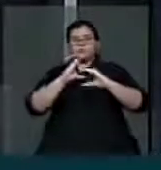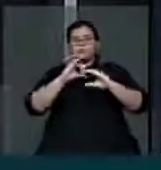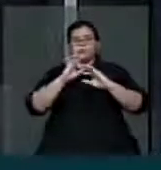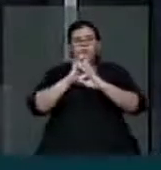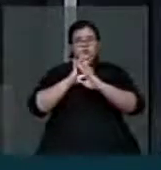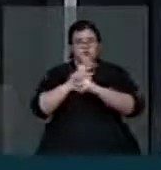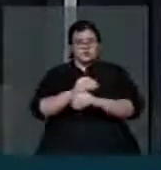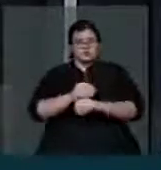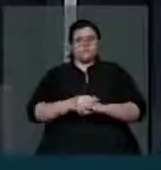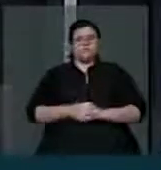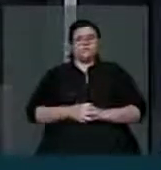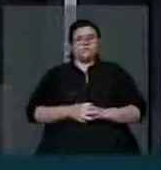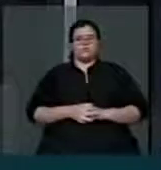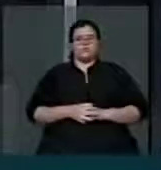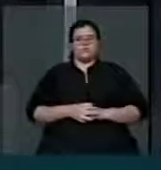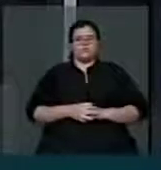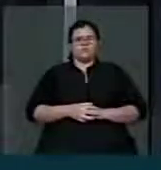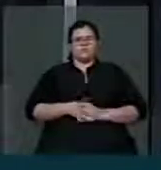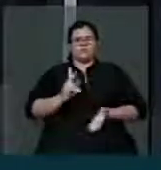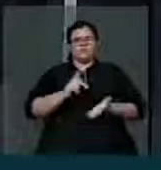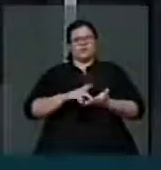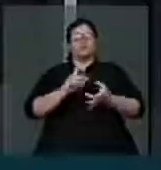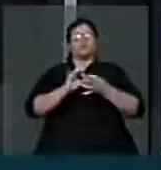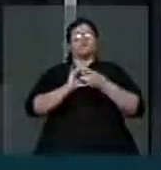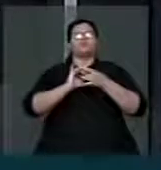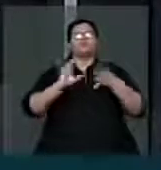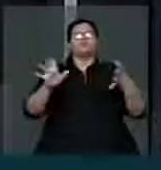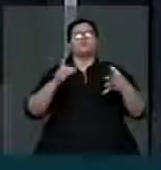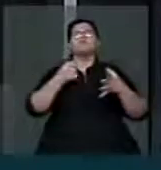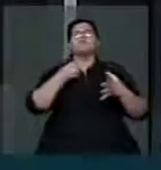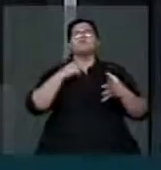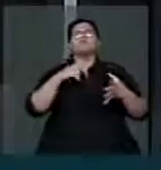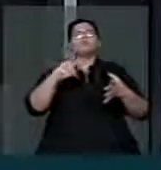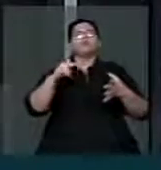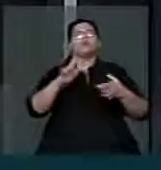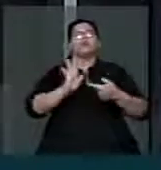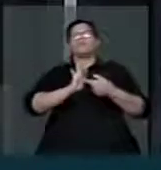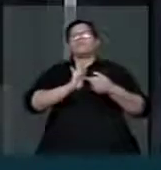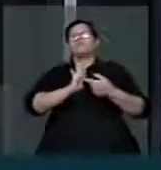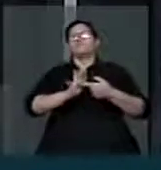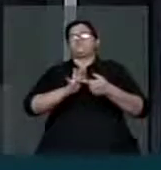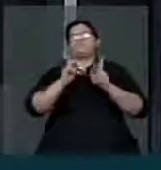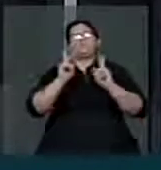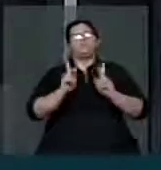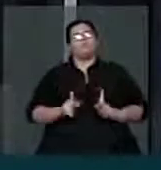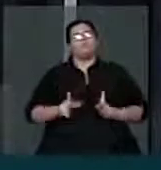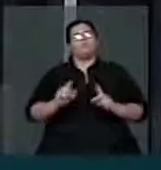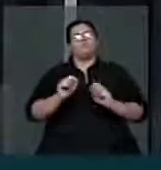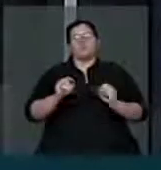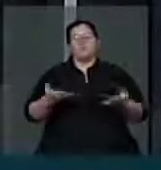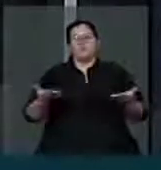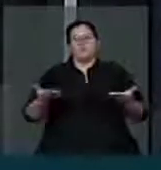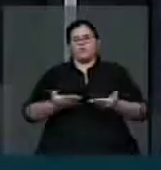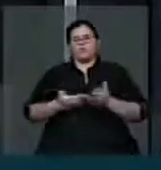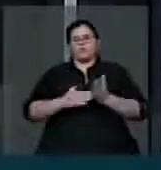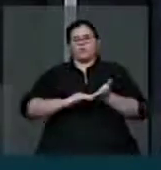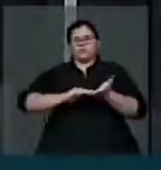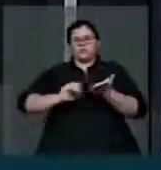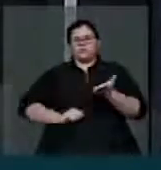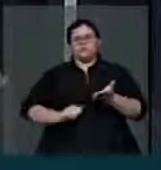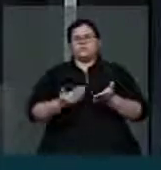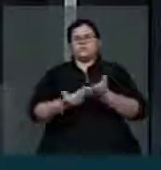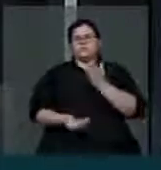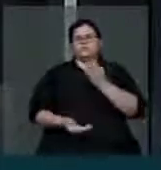todos e a efetiva liberdade de expressão para as populações que hoje têm subtraída, uma vez que